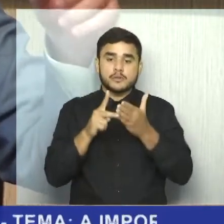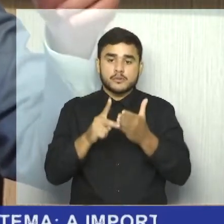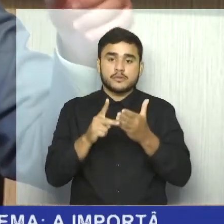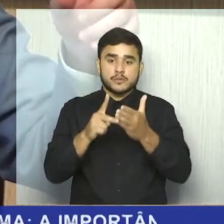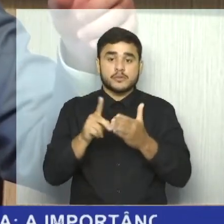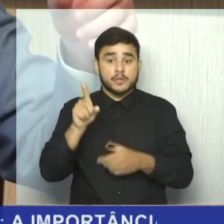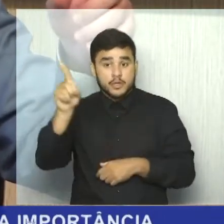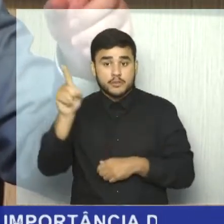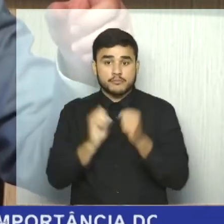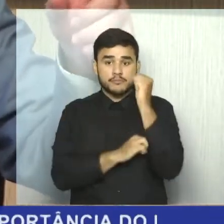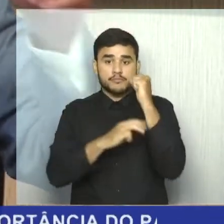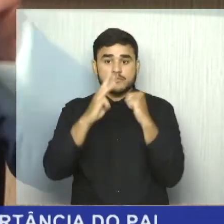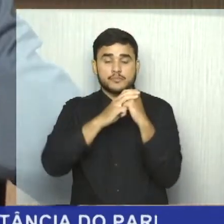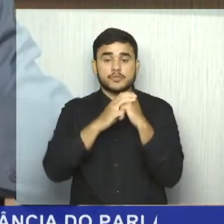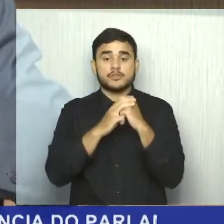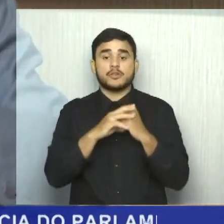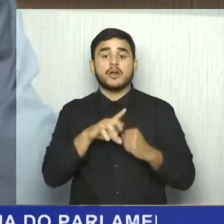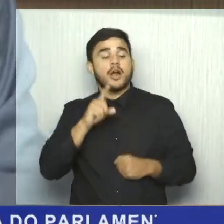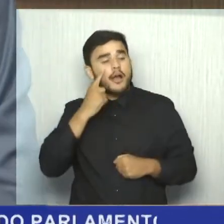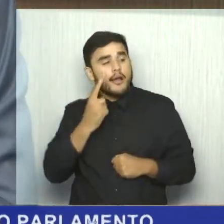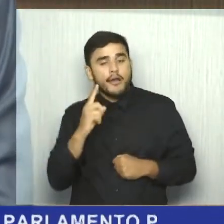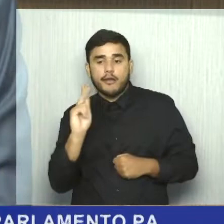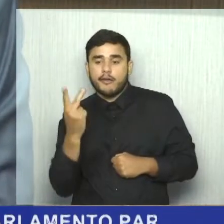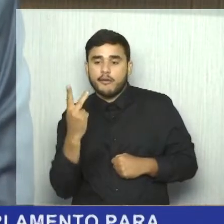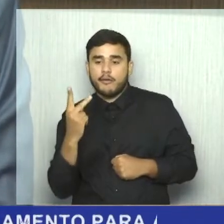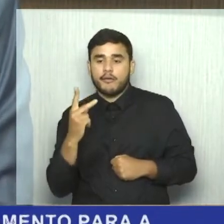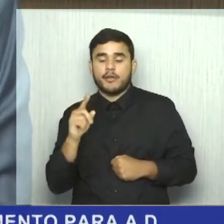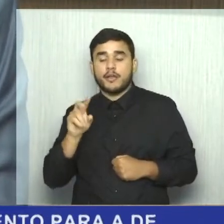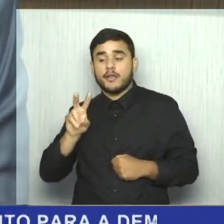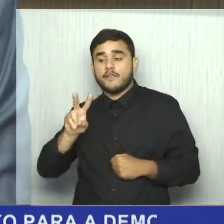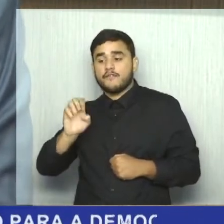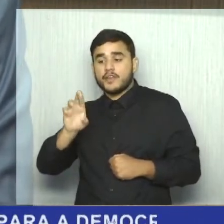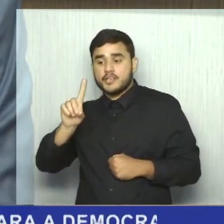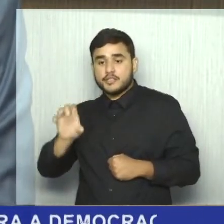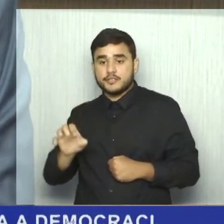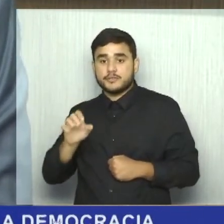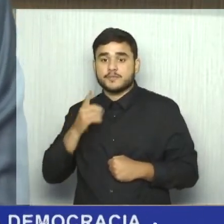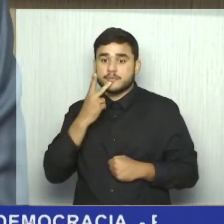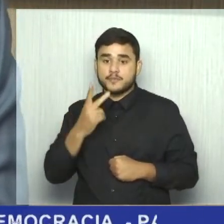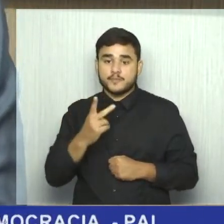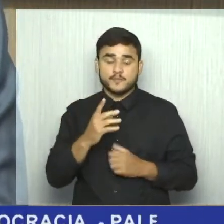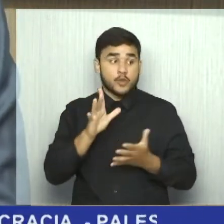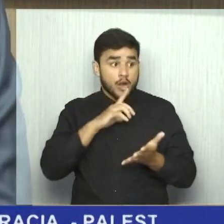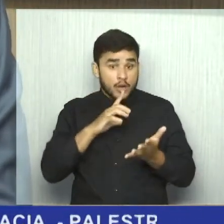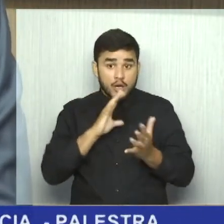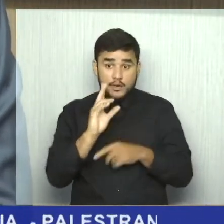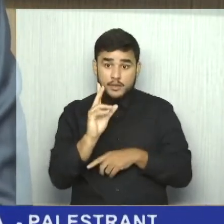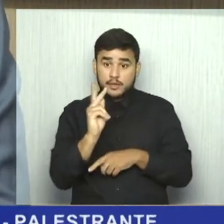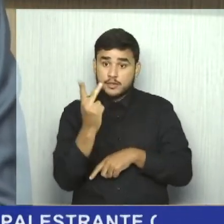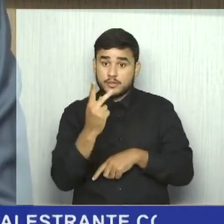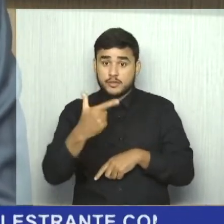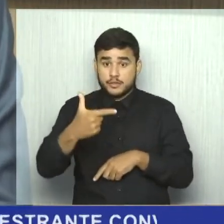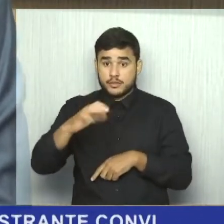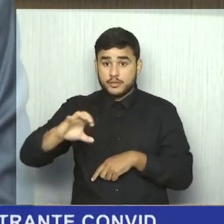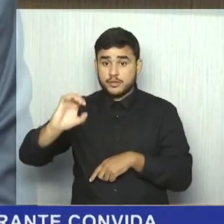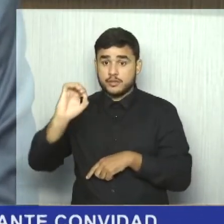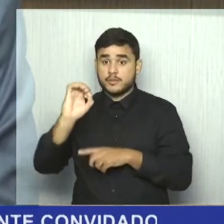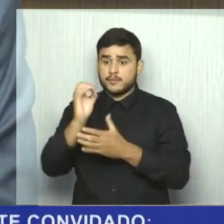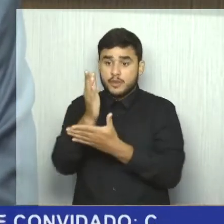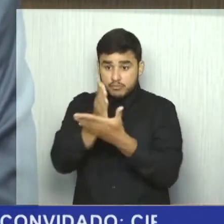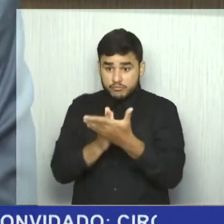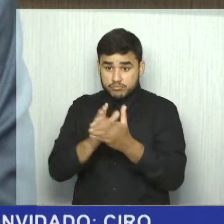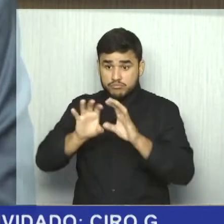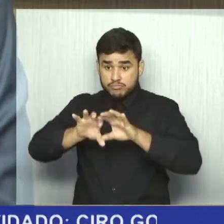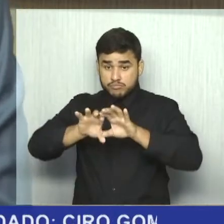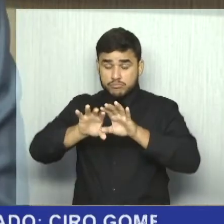de hidrogênio verde. O hidrogênio verde, ele produz hidrogênio quebrando a molécula da água, que é H2O, todo mundo sabe,